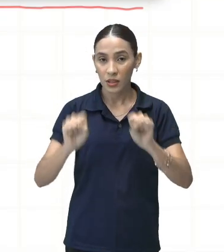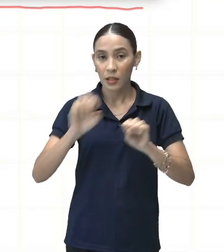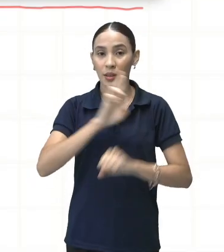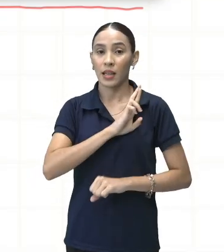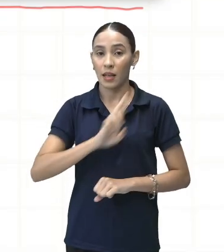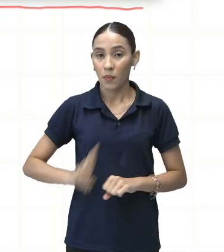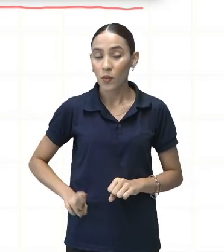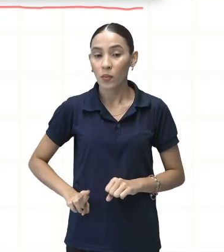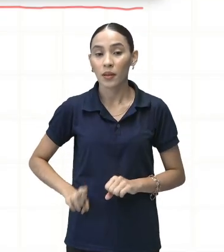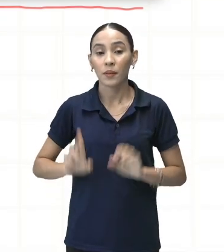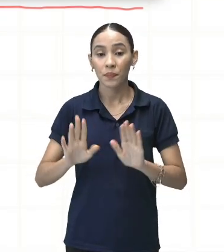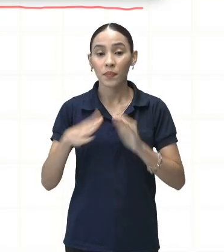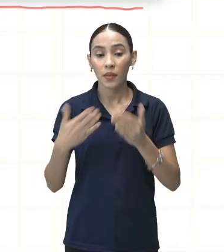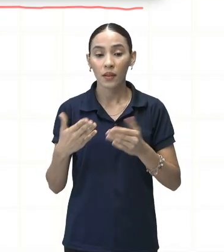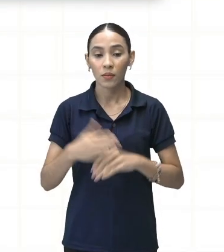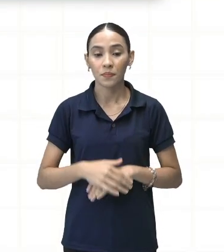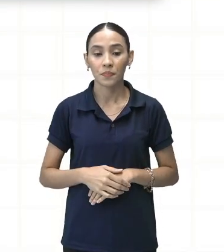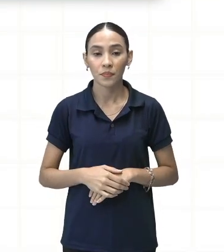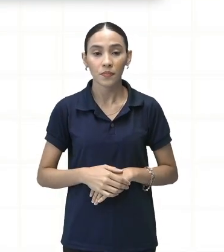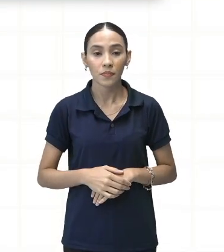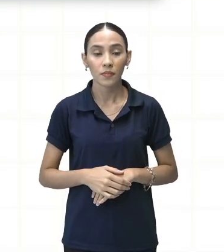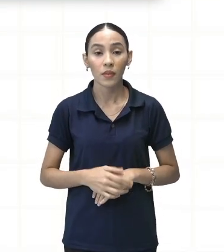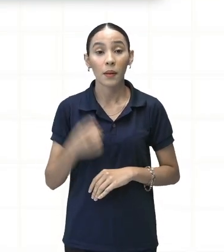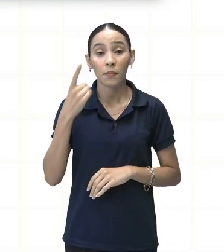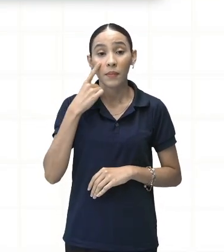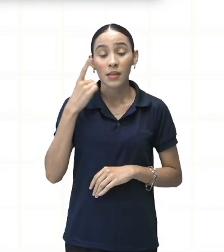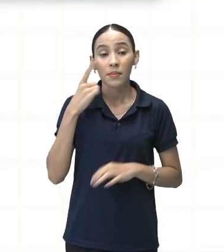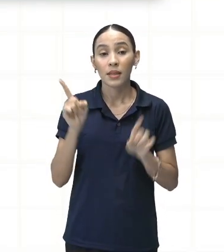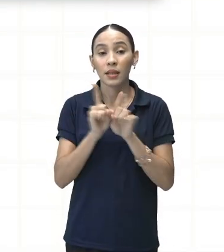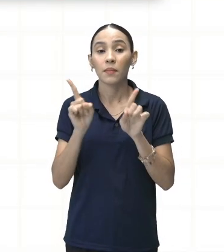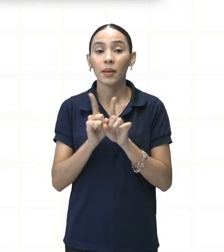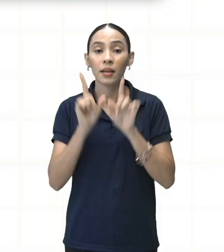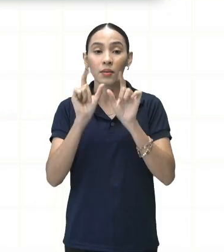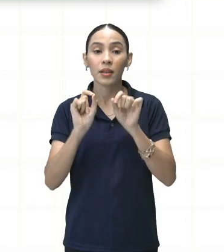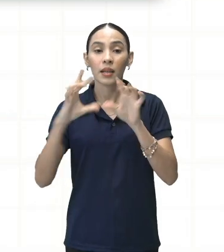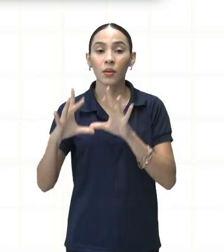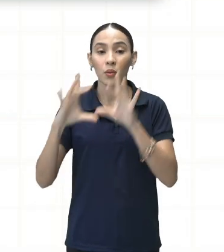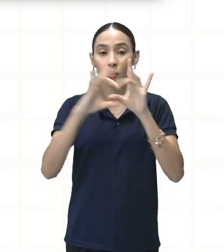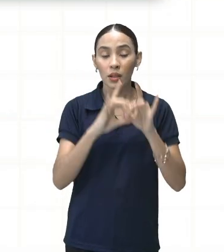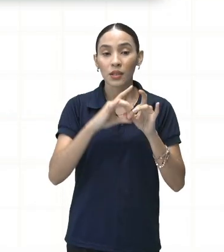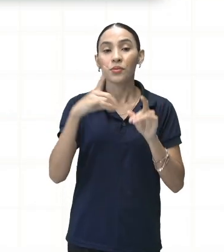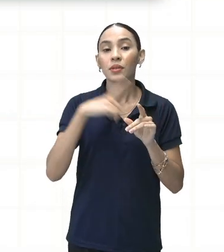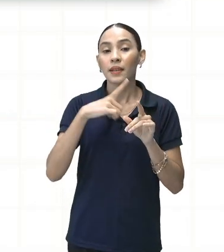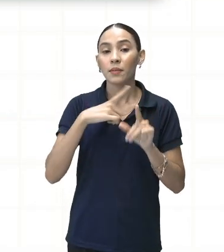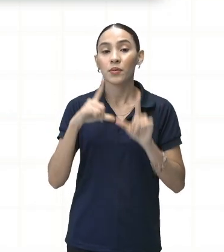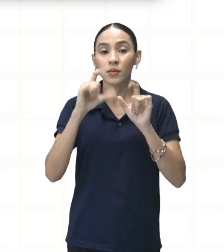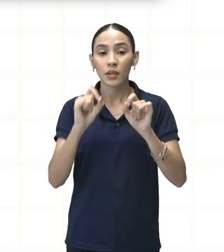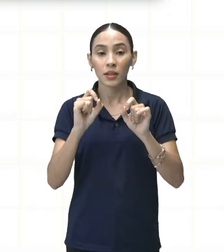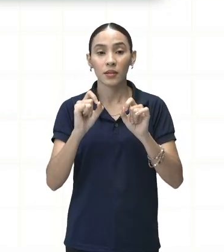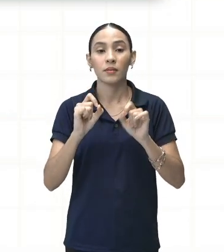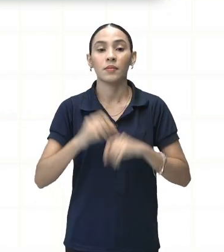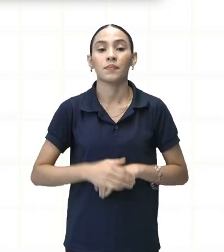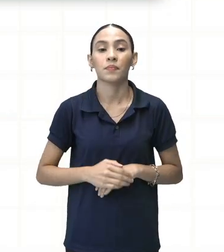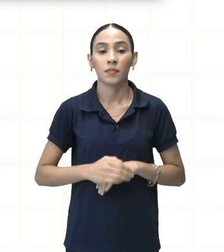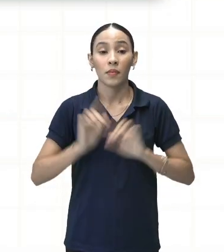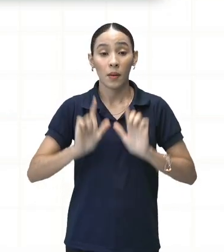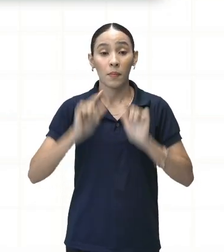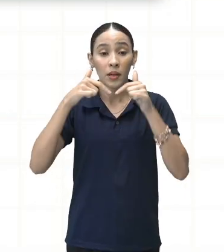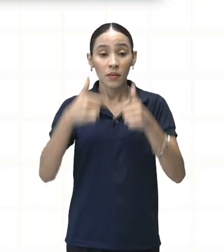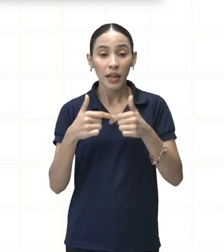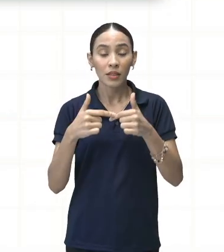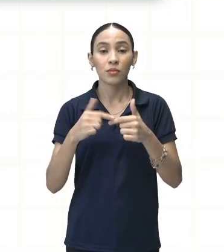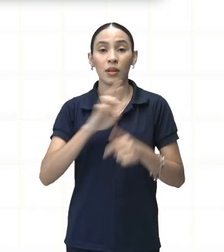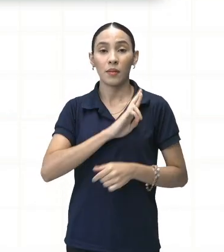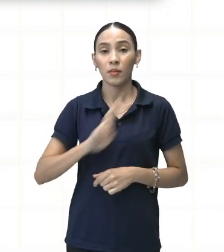republicano, certo? Então, vamos observar também que, neste contexto, temos o Manifesto Republicano. O